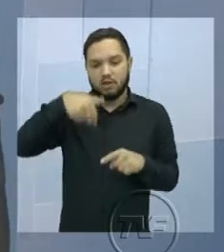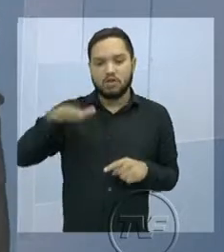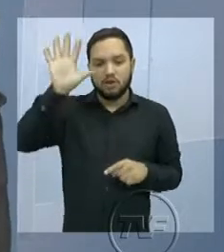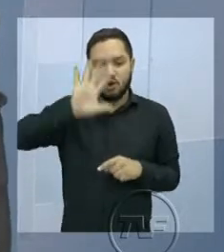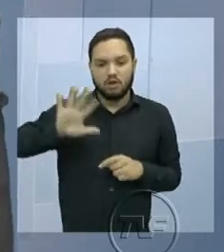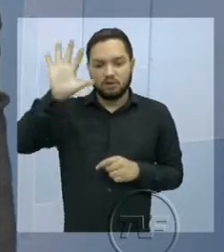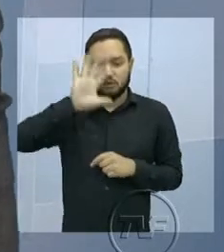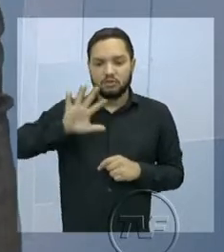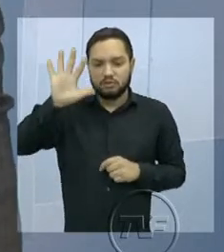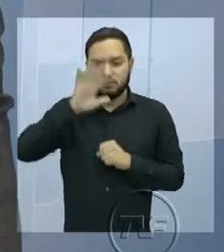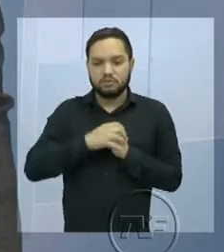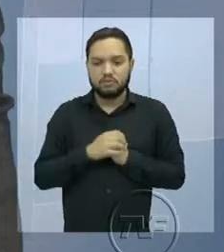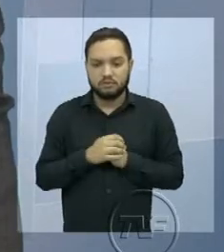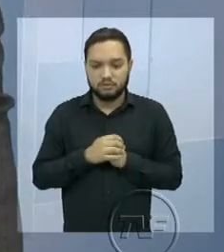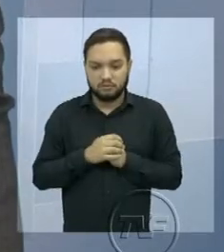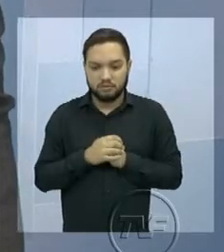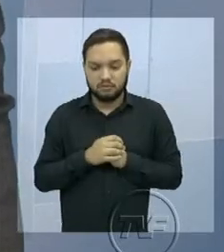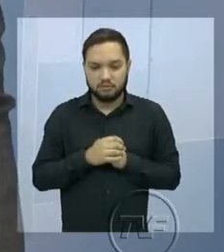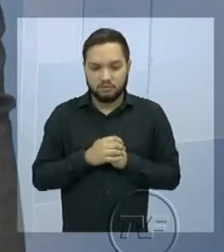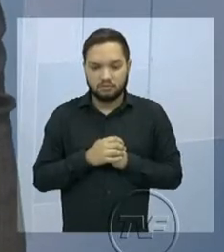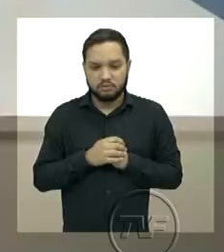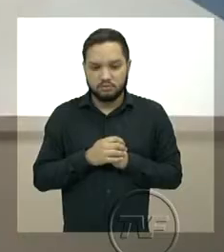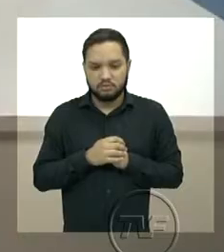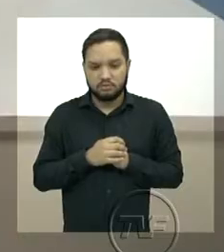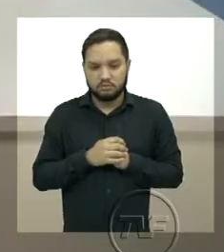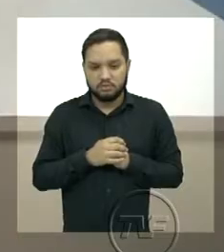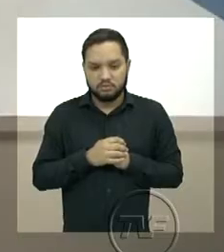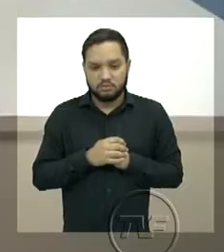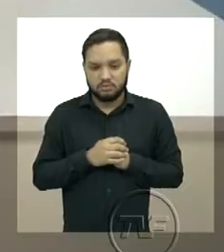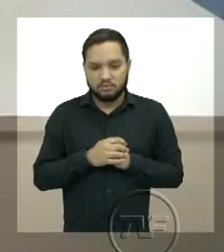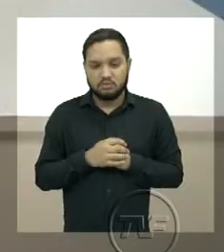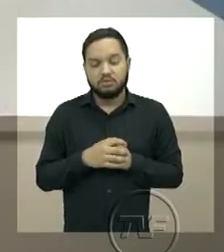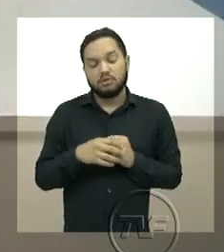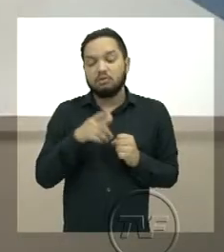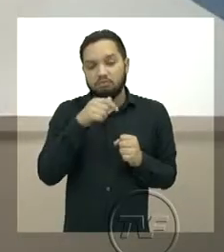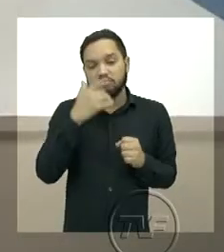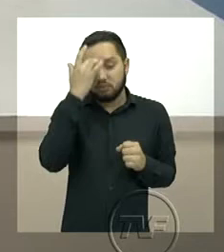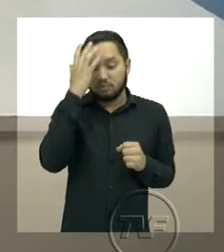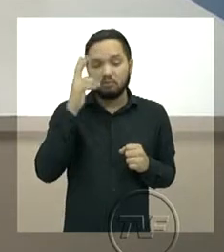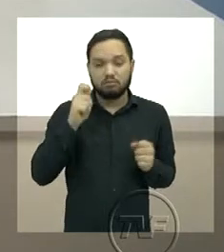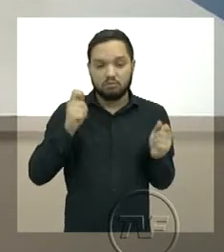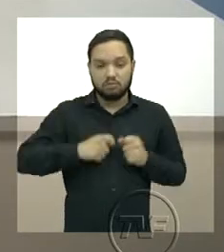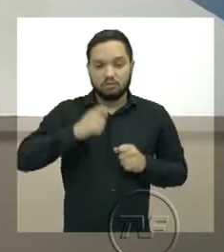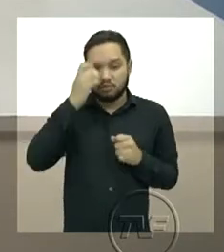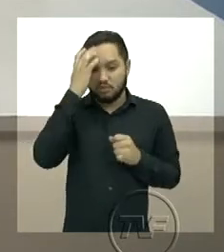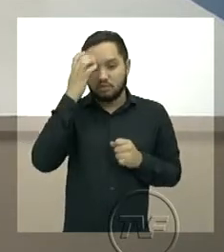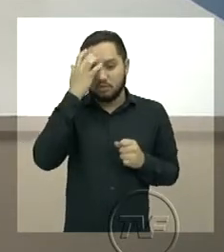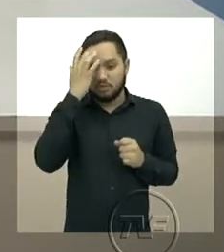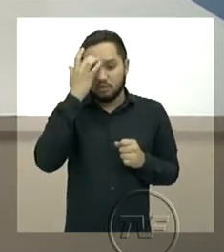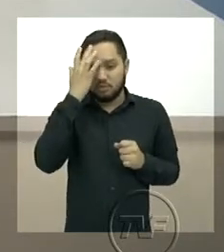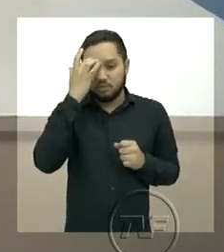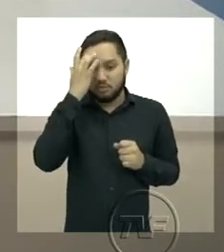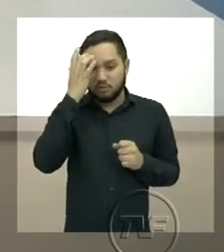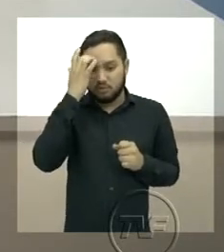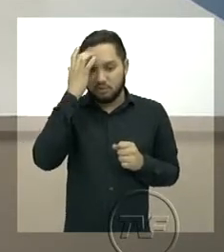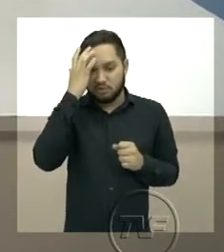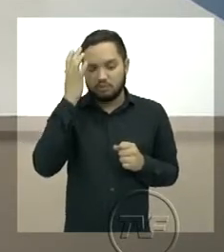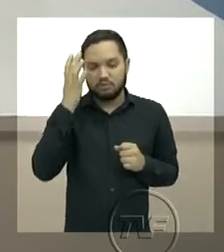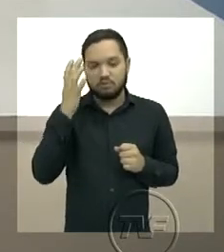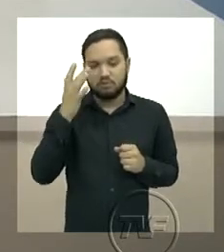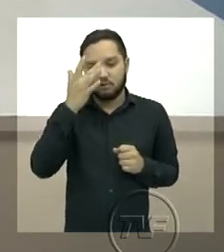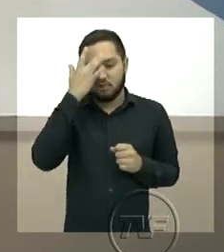Que vai perdurar por muito tempo. E esse posicionamento que você aconselha vai facilitar muito mais na visão, na opinião